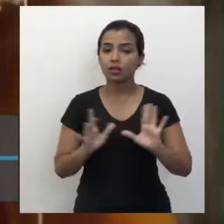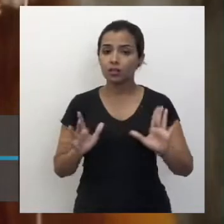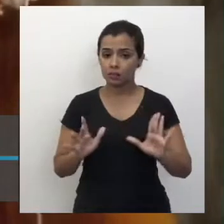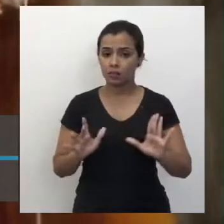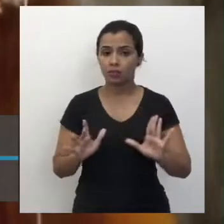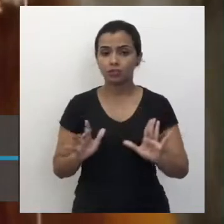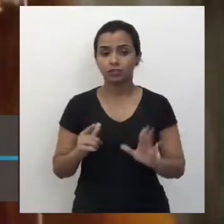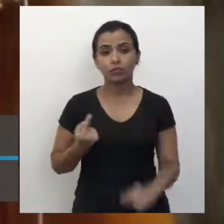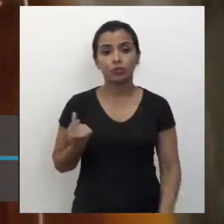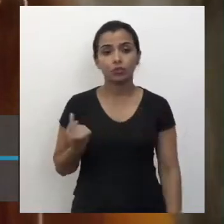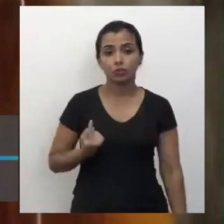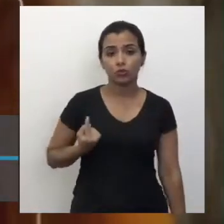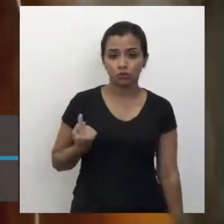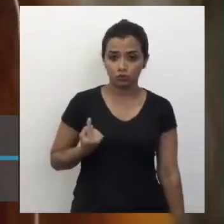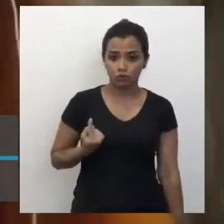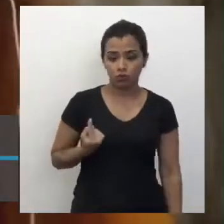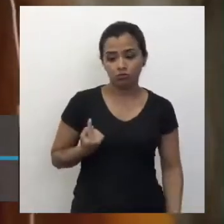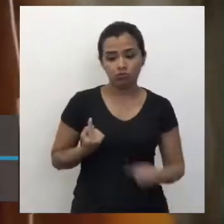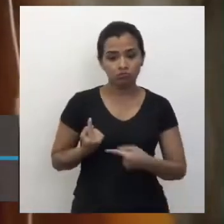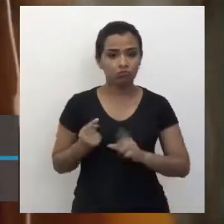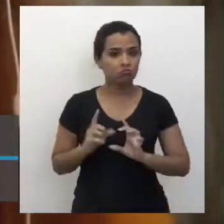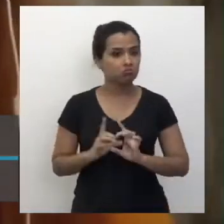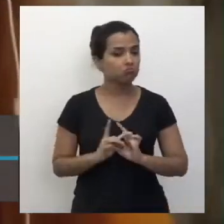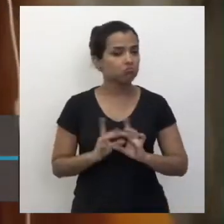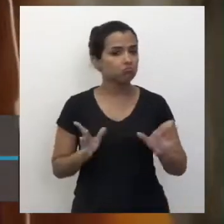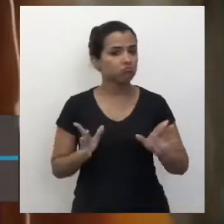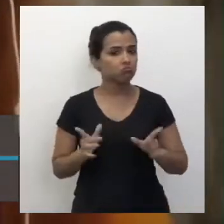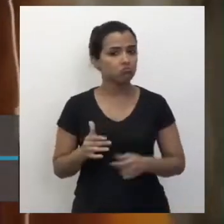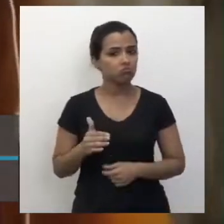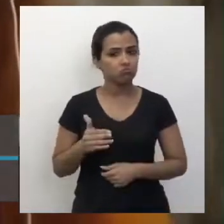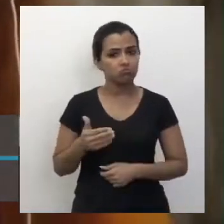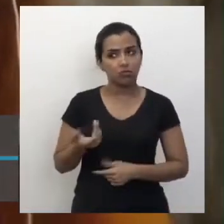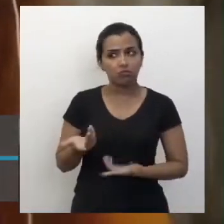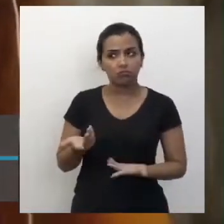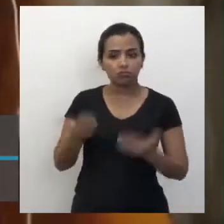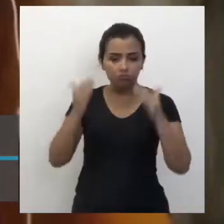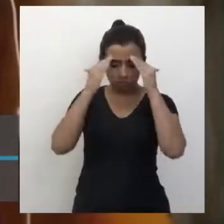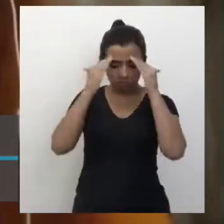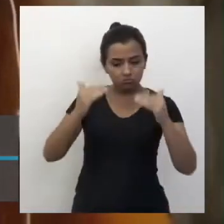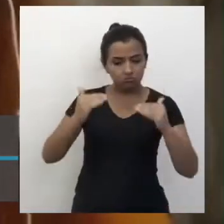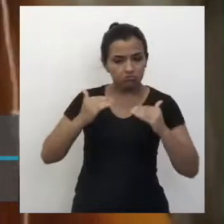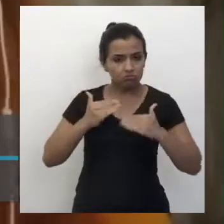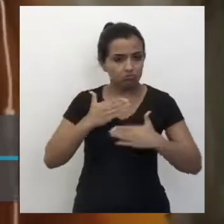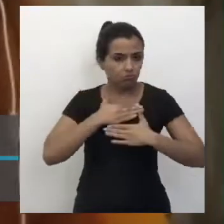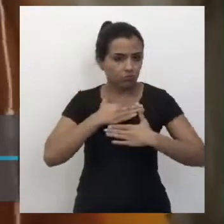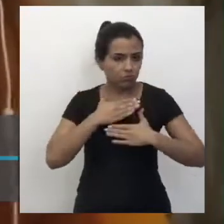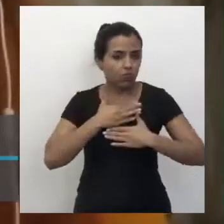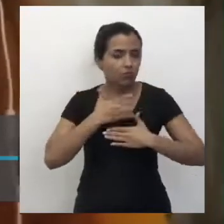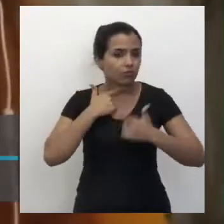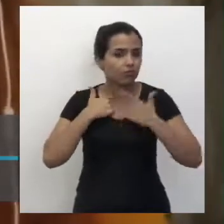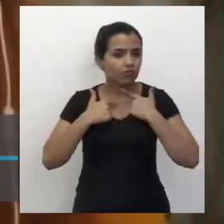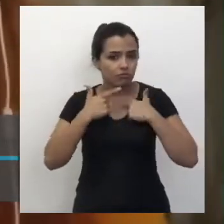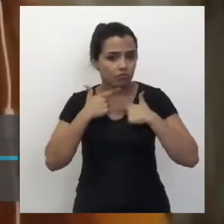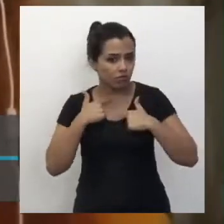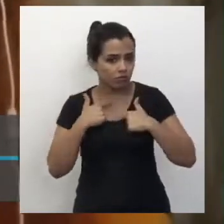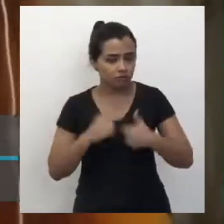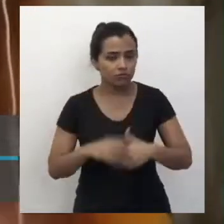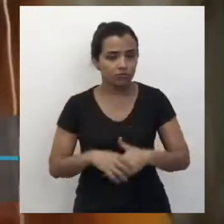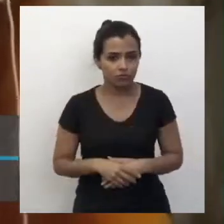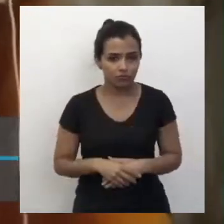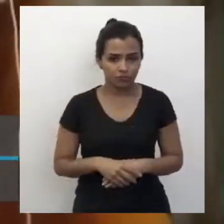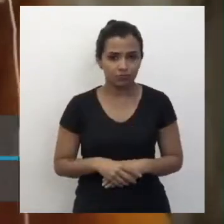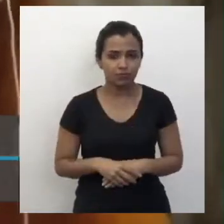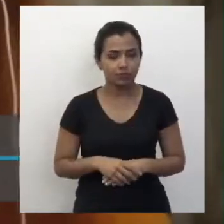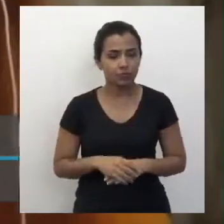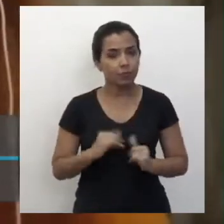estar só, obedecendo apenas às suas próprias vontades, desejos e regulações, não é?